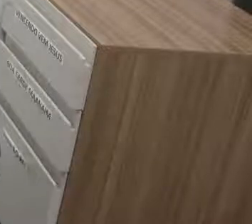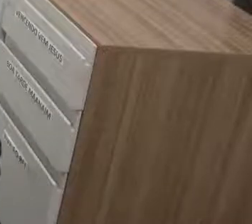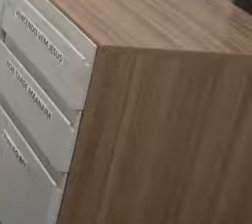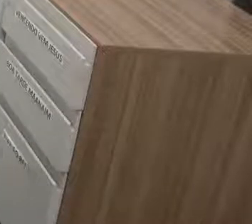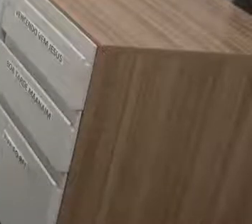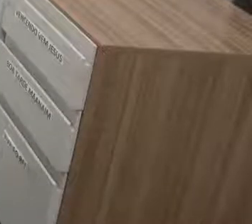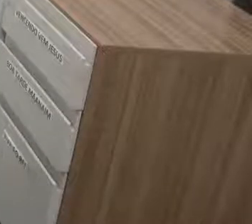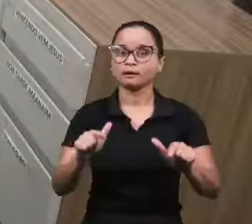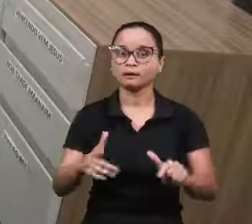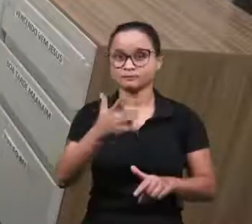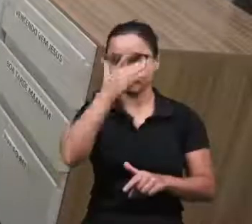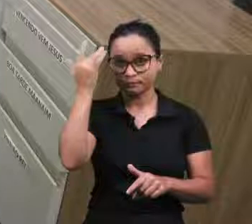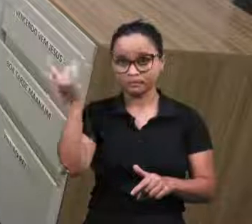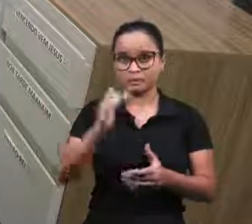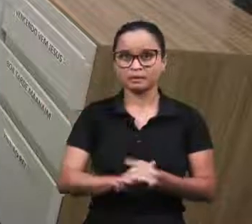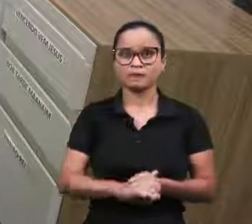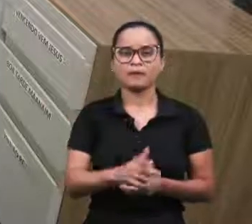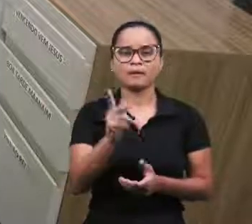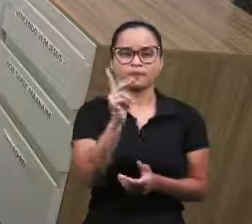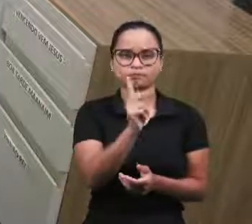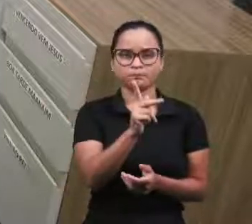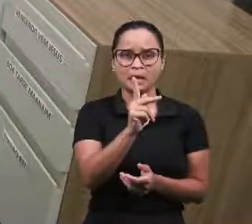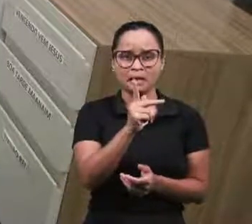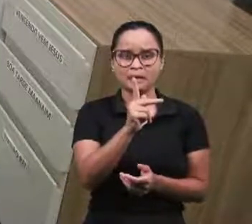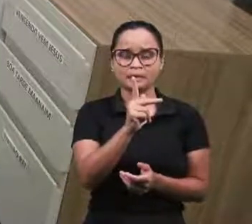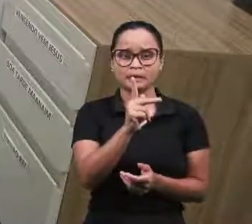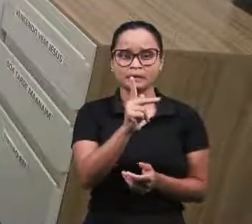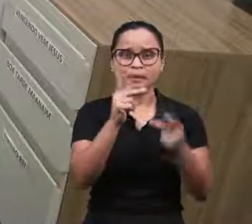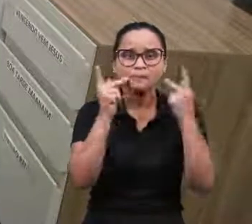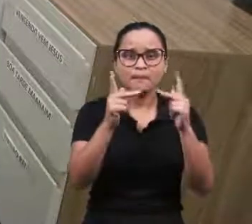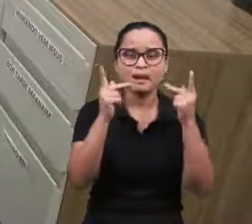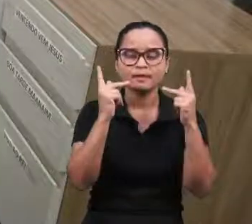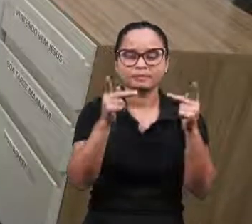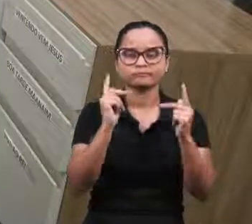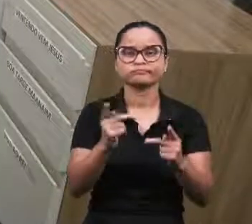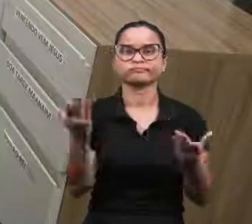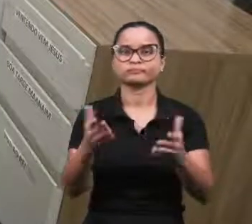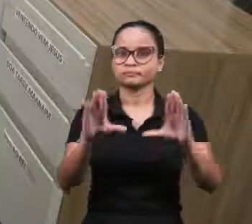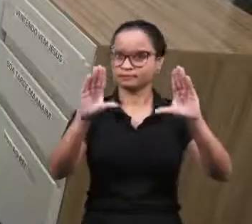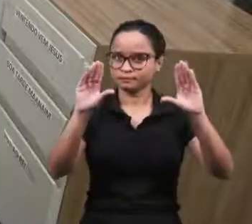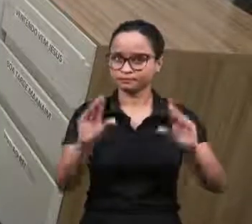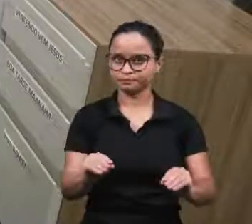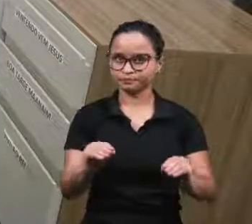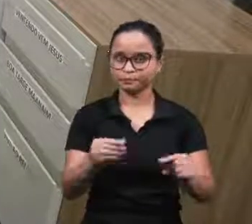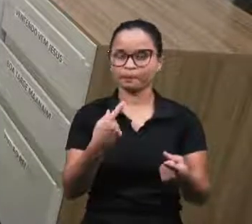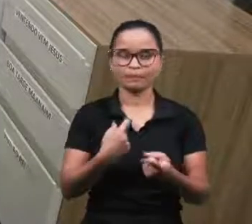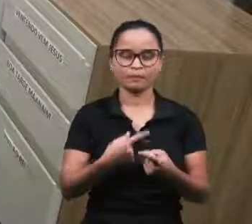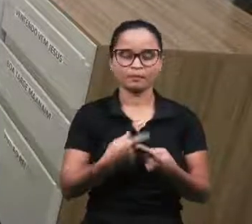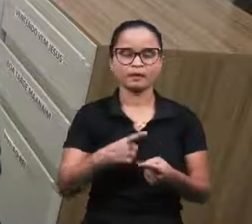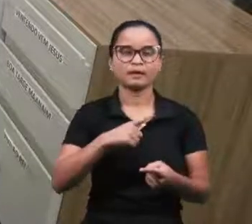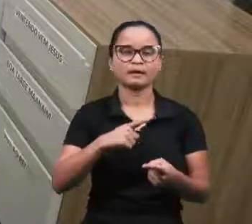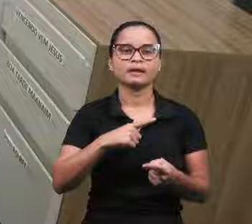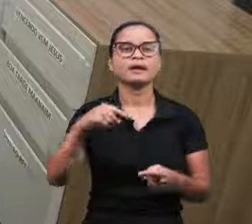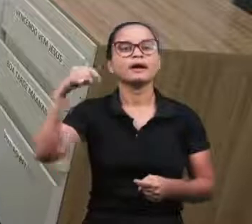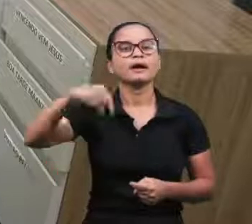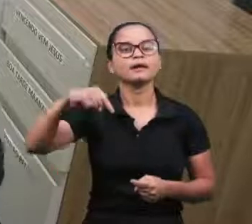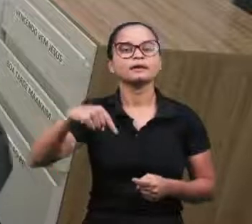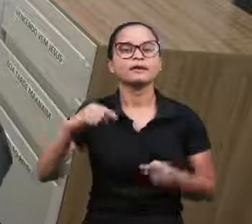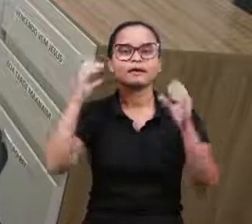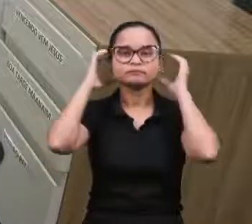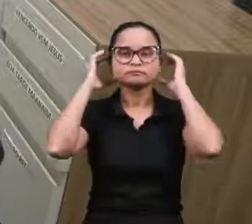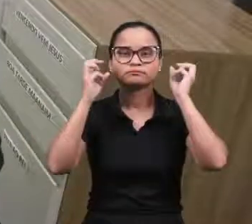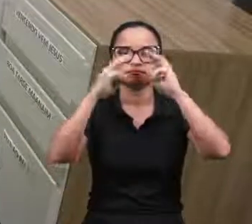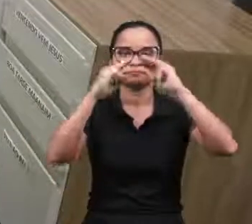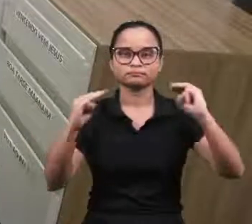no caso hoje o culto de sábado, e ele passa aqui na Rádio Manaim, aqui nos estúdios da Rádio Manaim, nós conversamos um pouco